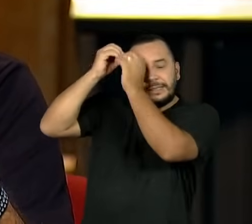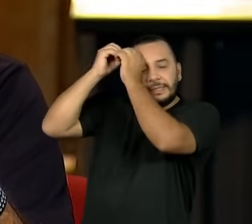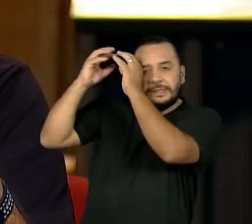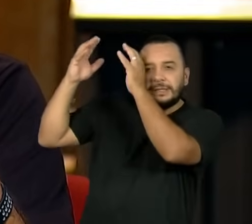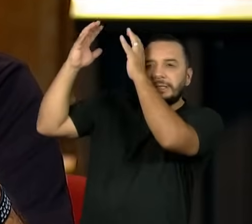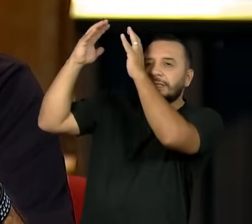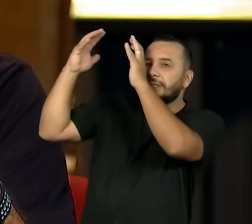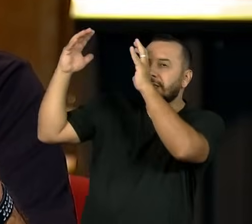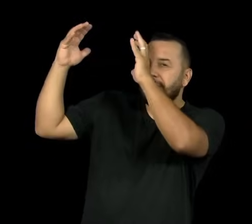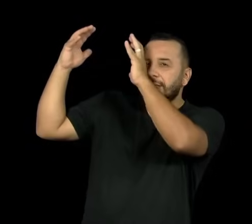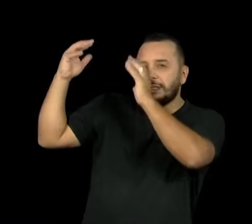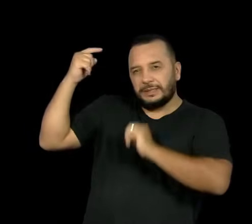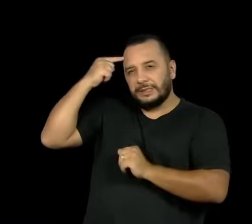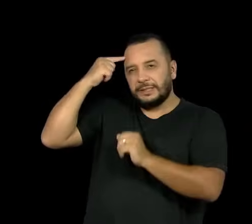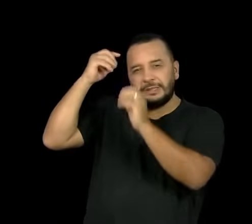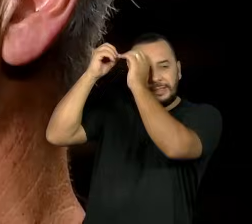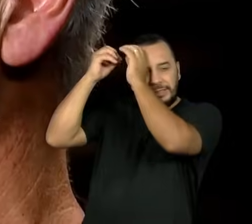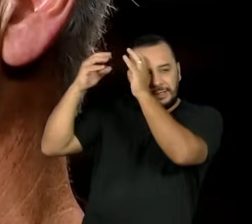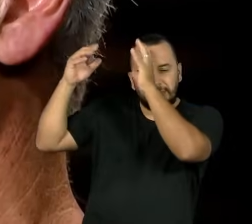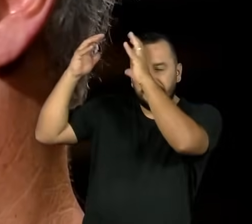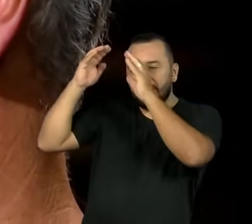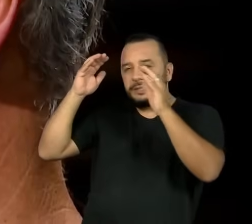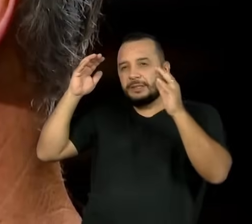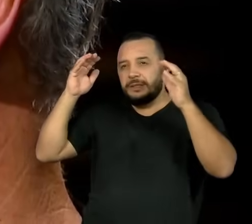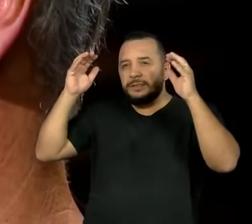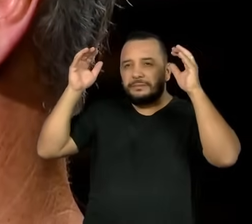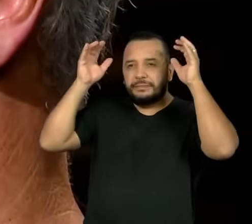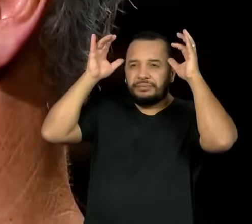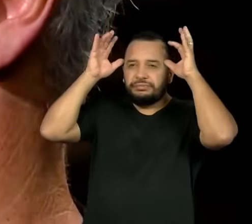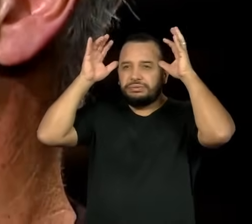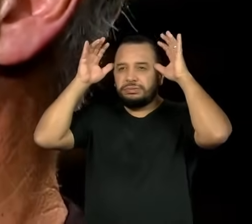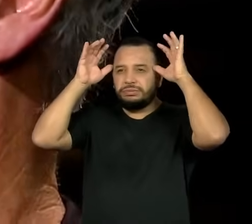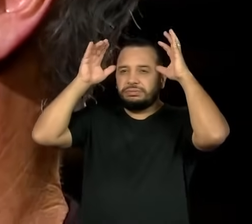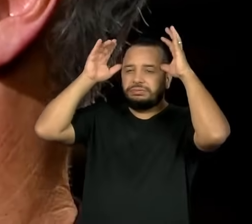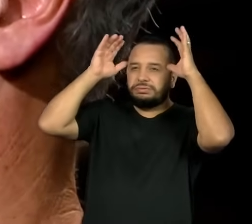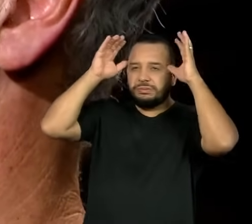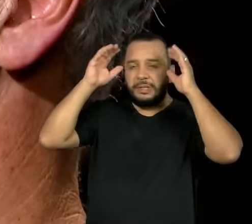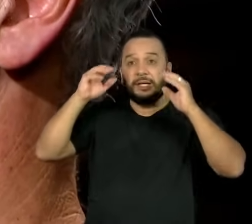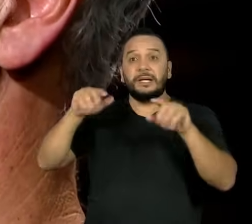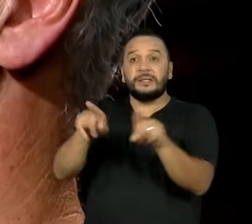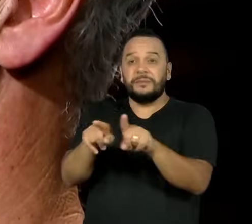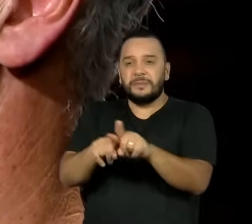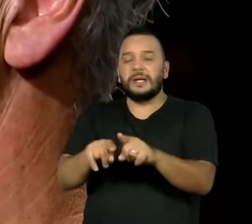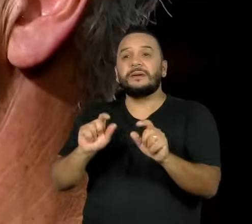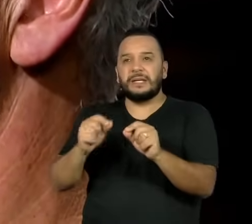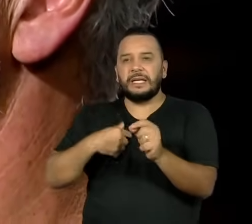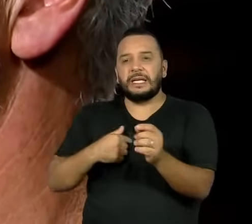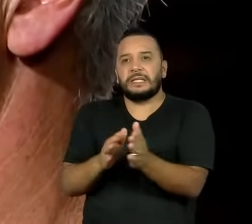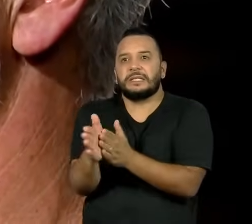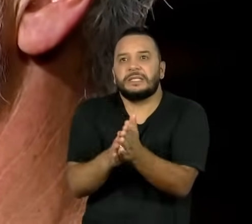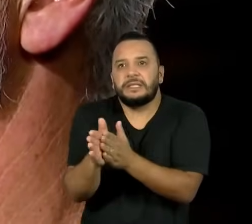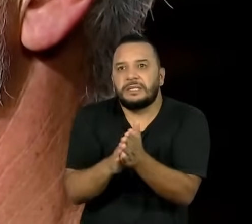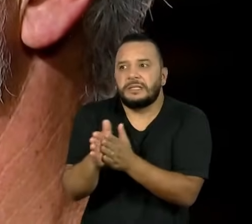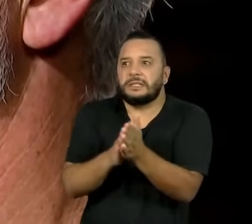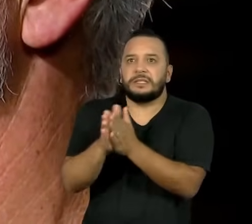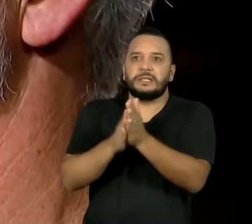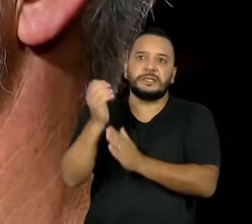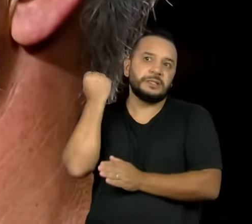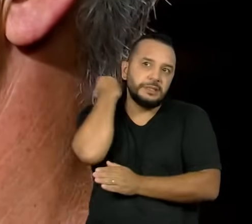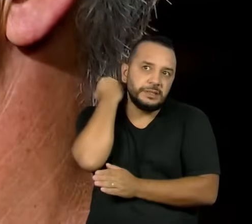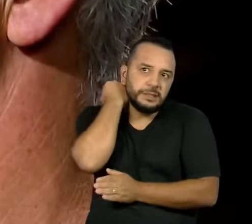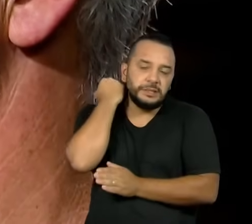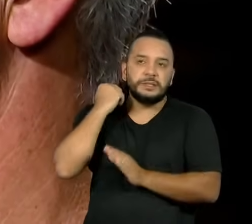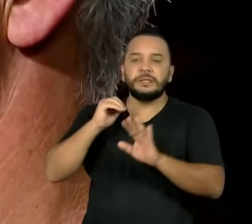gente humano, né? Sim. A depressão está muito ligada a isso, a ansiedade está muito ligada a isso. Então, a gente pode fazer um